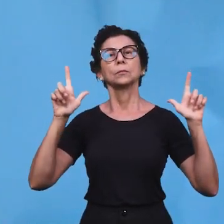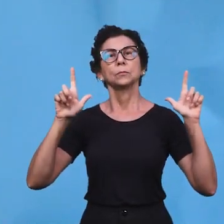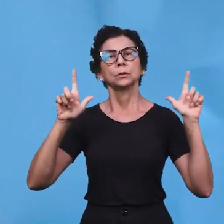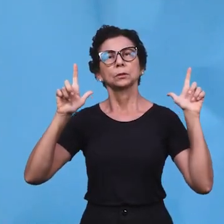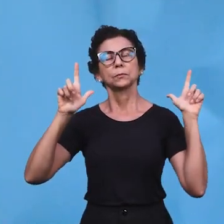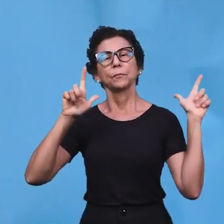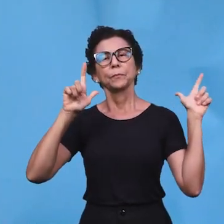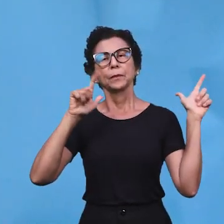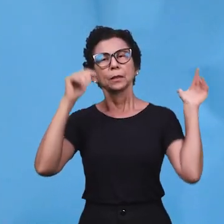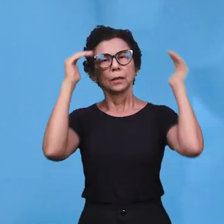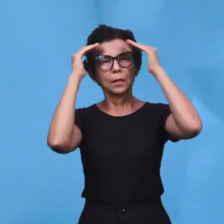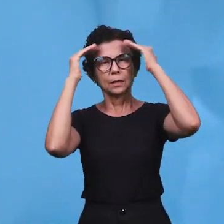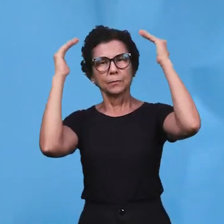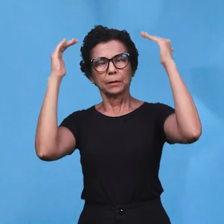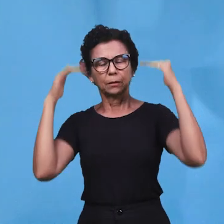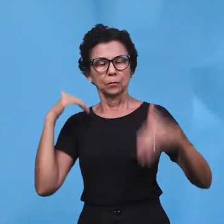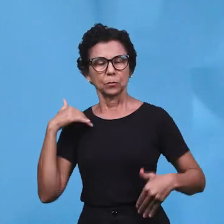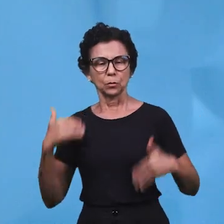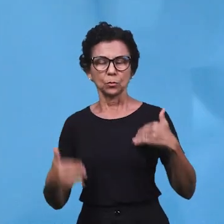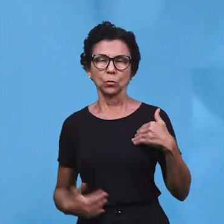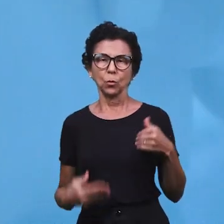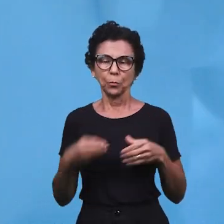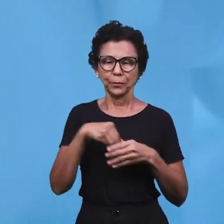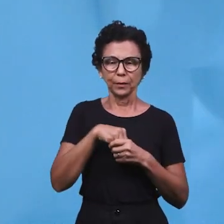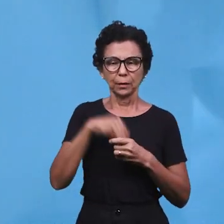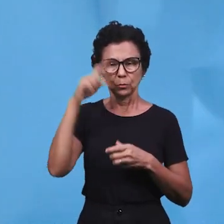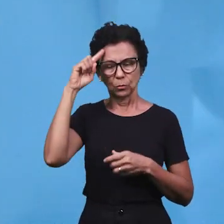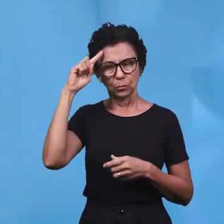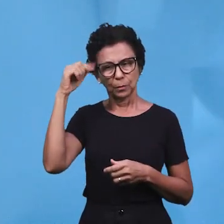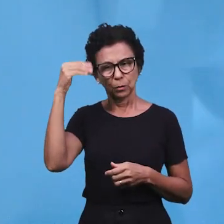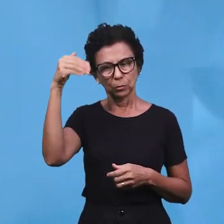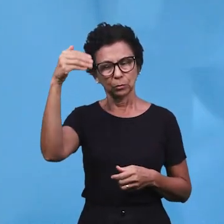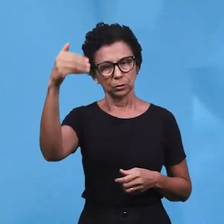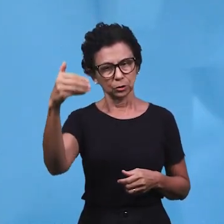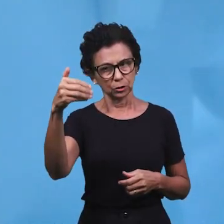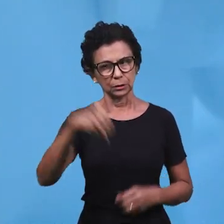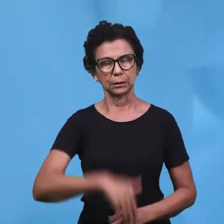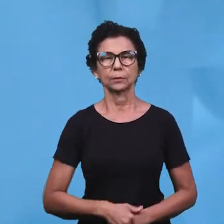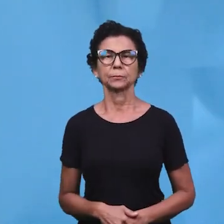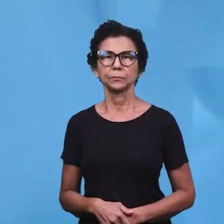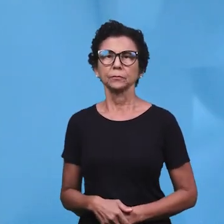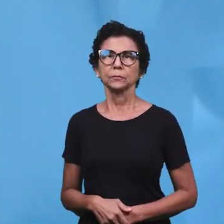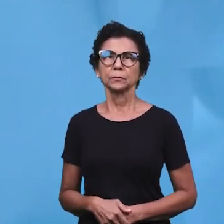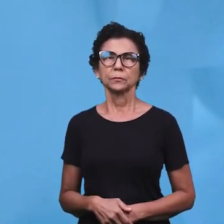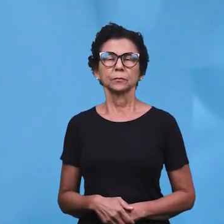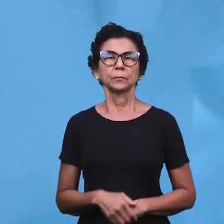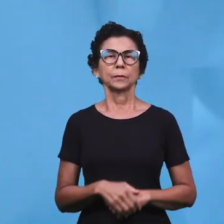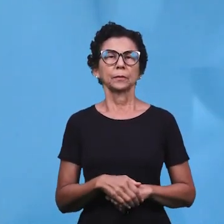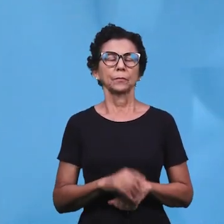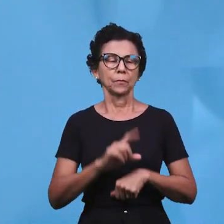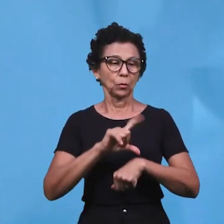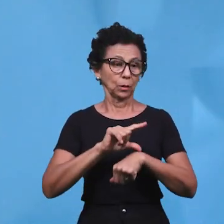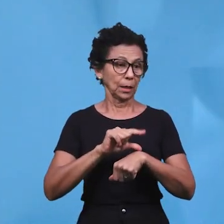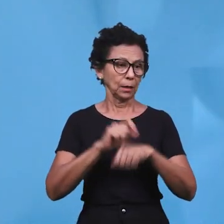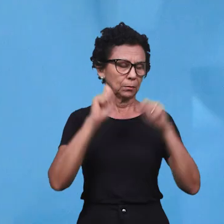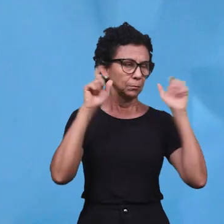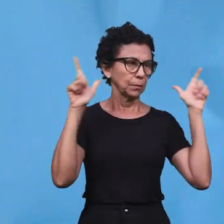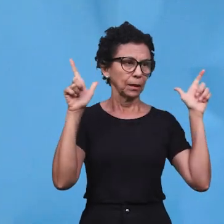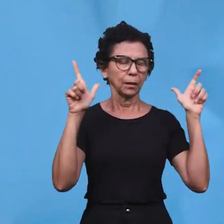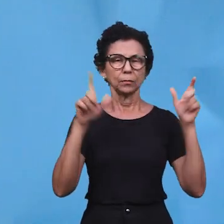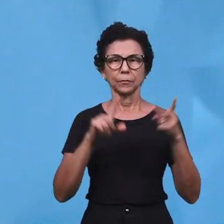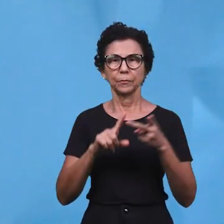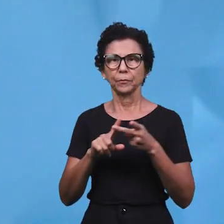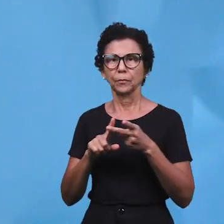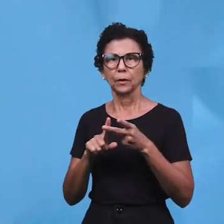e respeitamos uma rotina do nosso corpo, né? Quando nós temos rotina para acordar, então horário para acordar